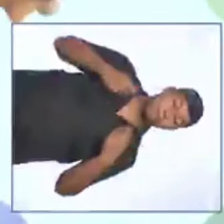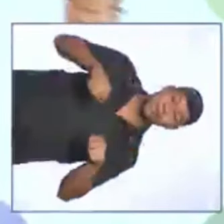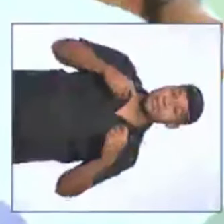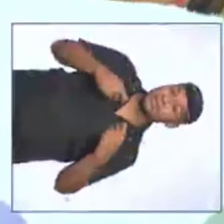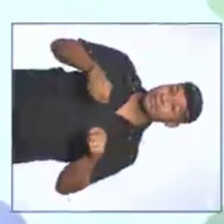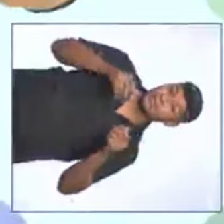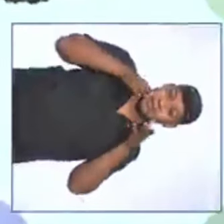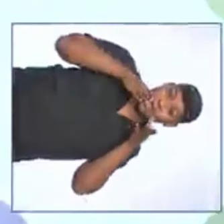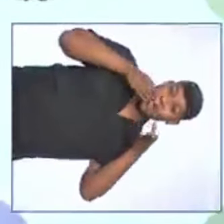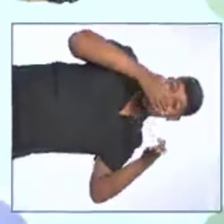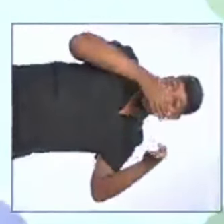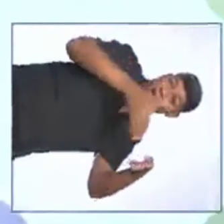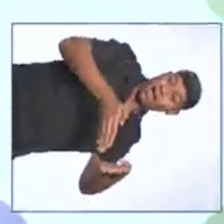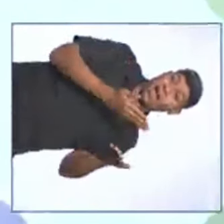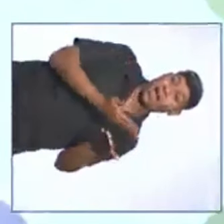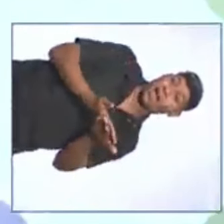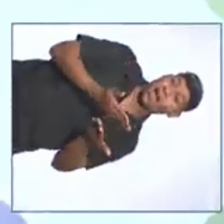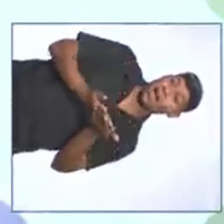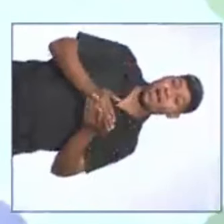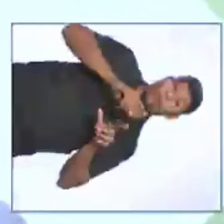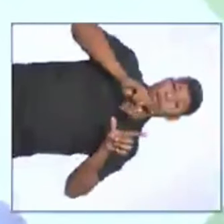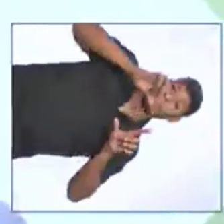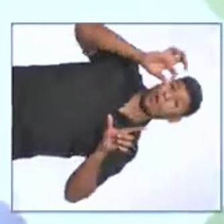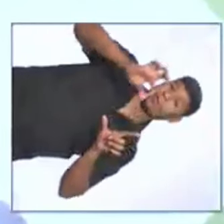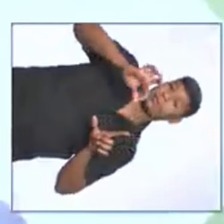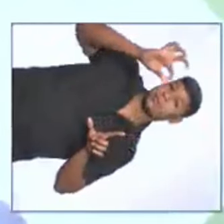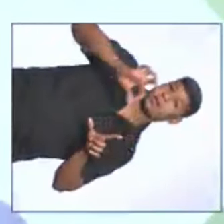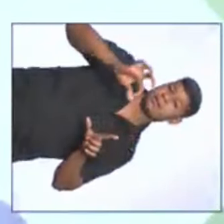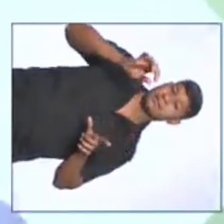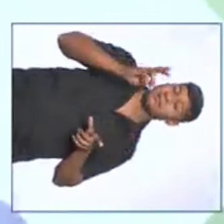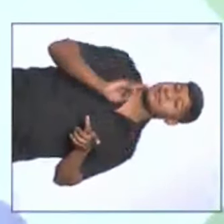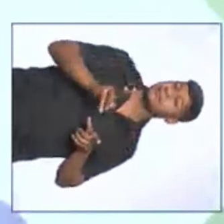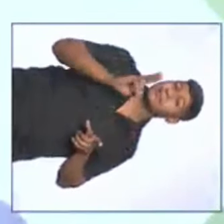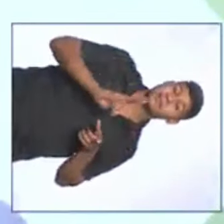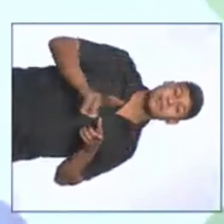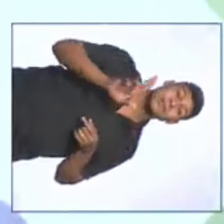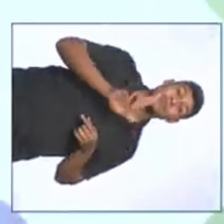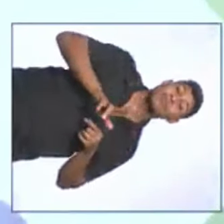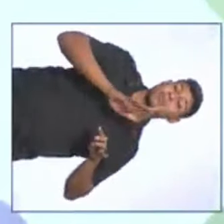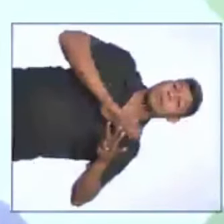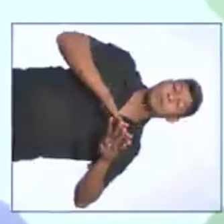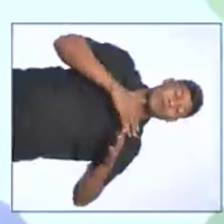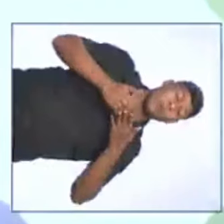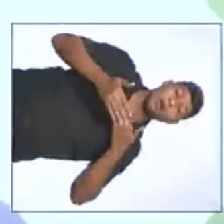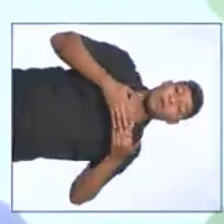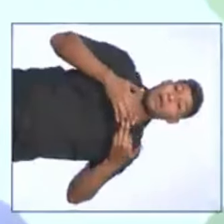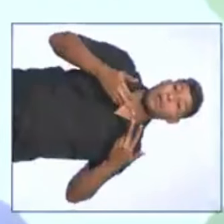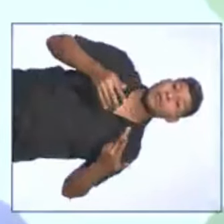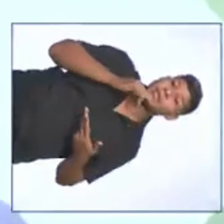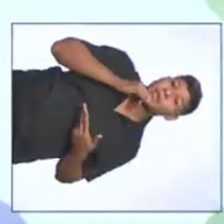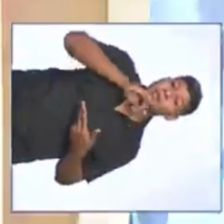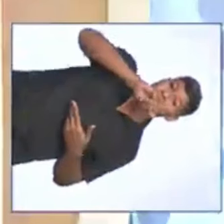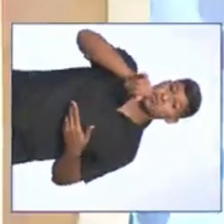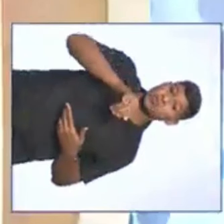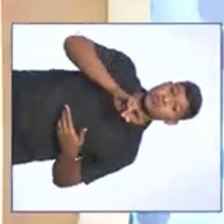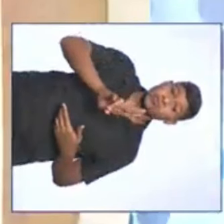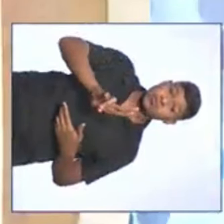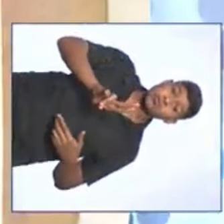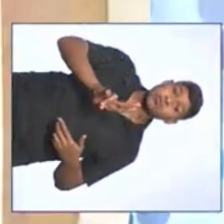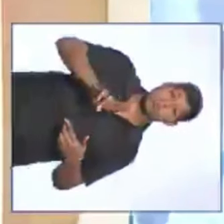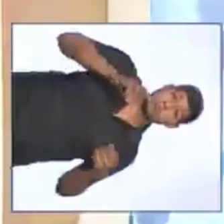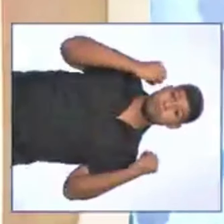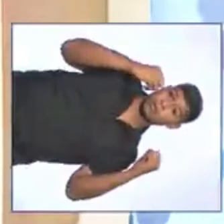aquela atenção naquela aula de porcentagem de gráfico porque você não vai fugir delas. E não importa o que você fizer. Por exemplo, temos a Ju aqui, que